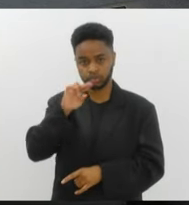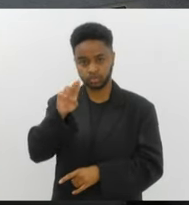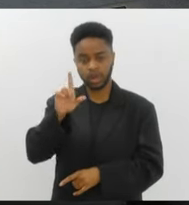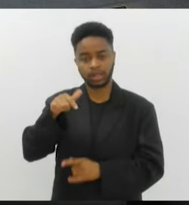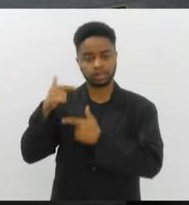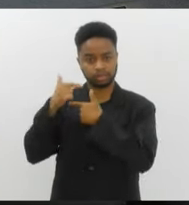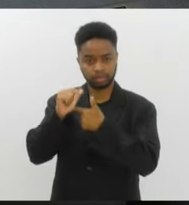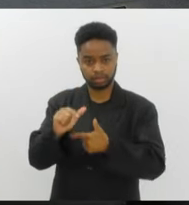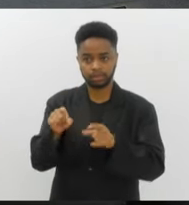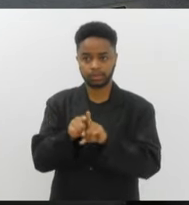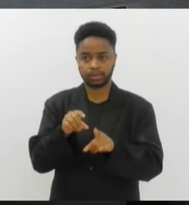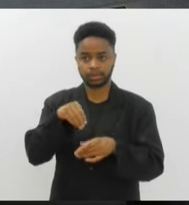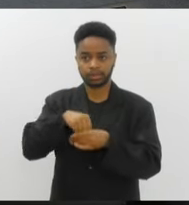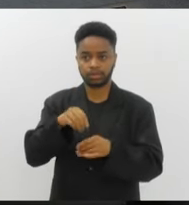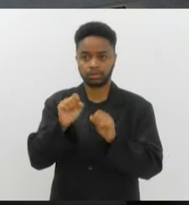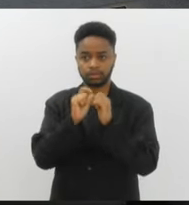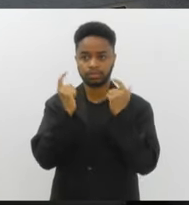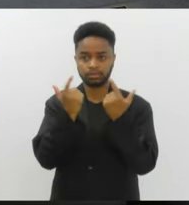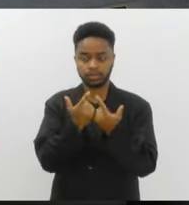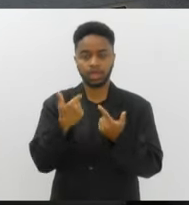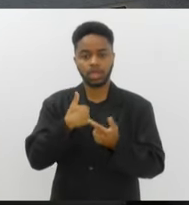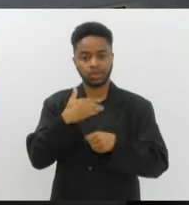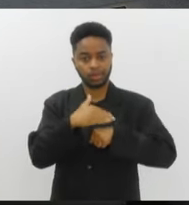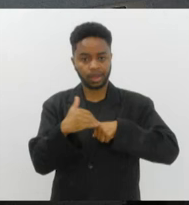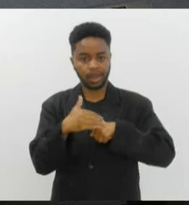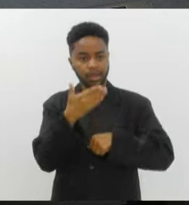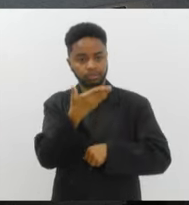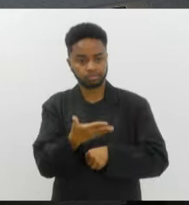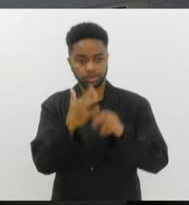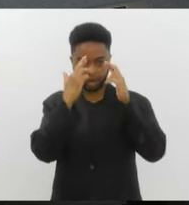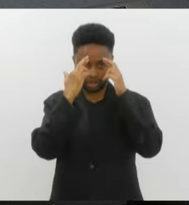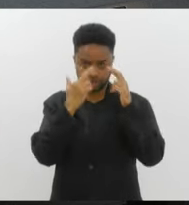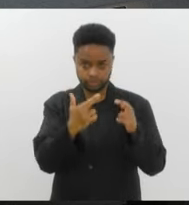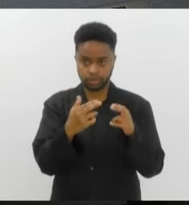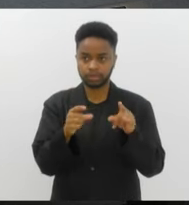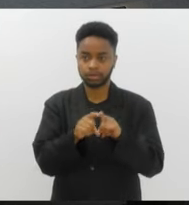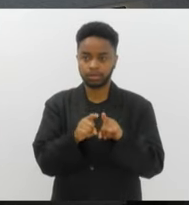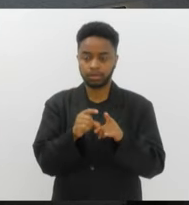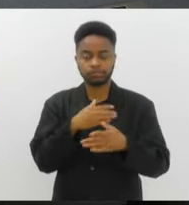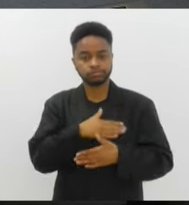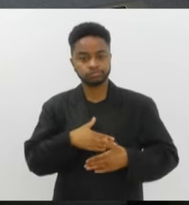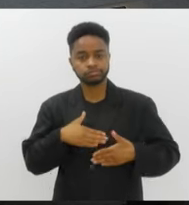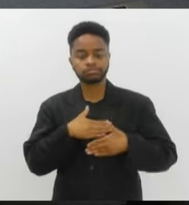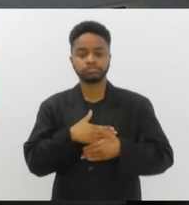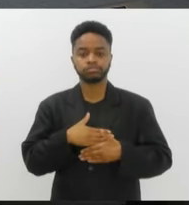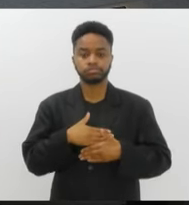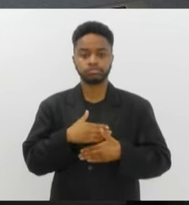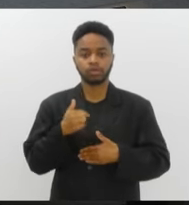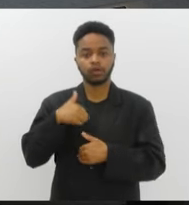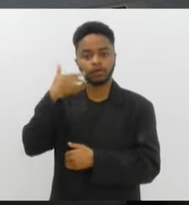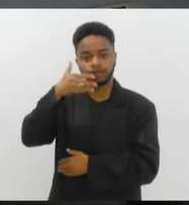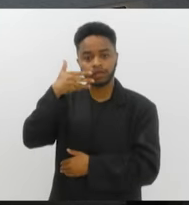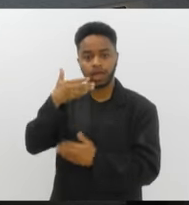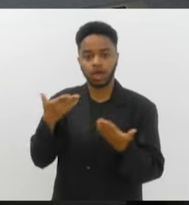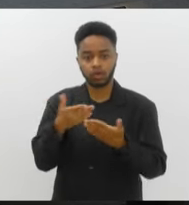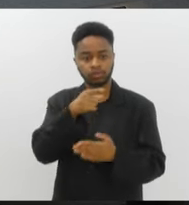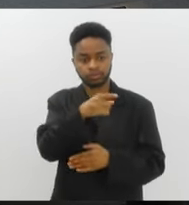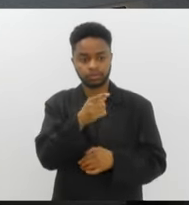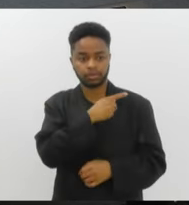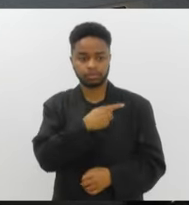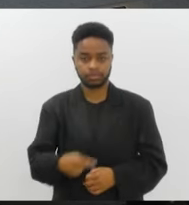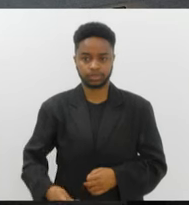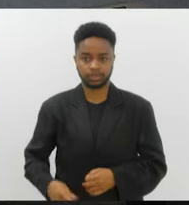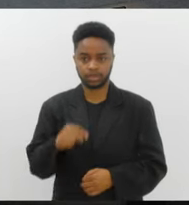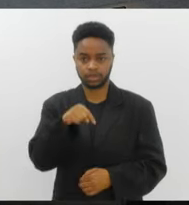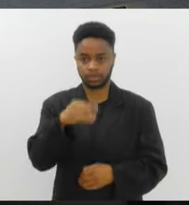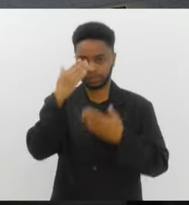conservadora dentro desse parlamento, a qual eu tenho muito carinho, muito respeito, e é uma honra estar aqui, né, falando nesse momento com Vossa Excelência, presidente da